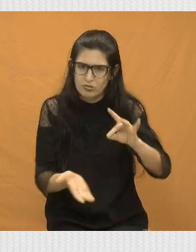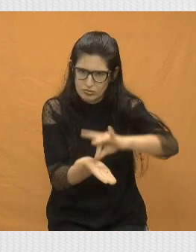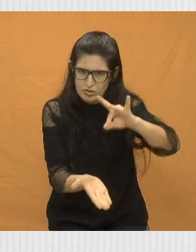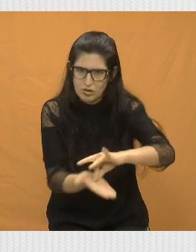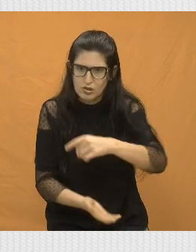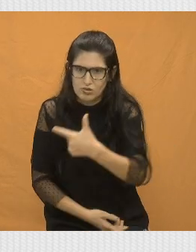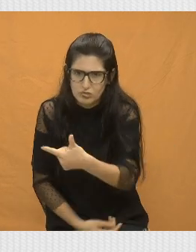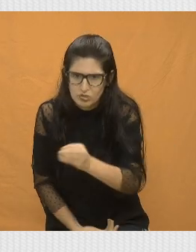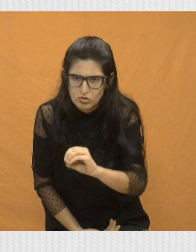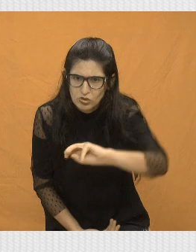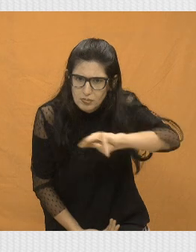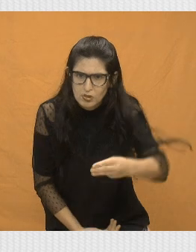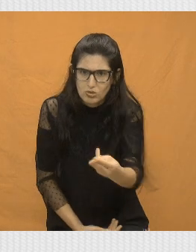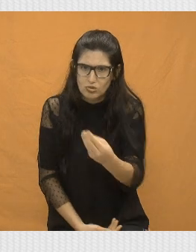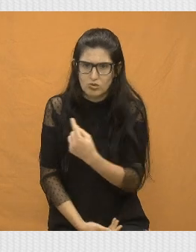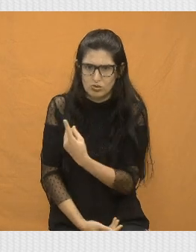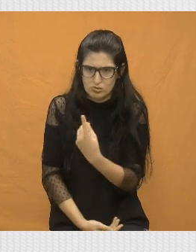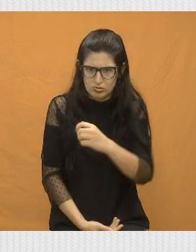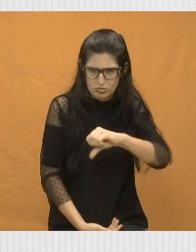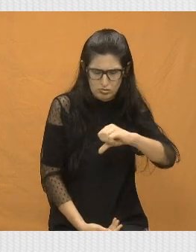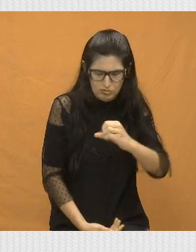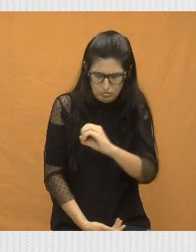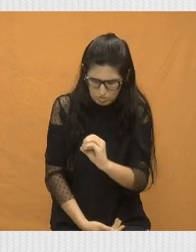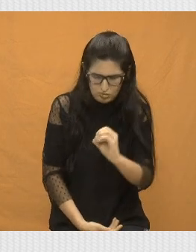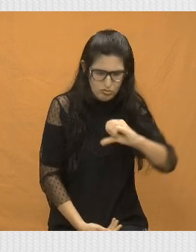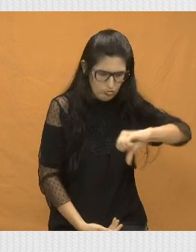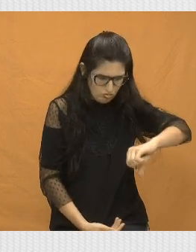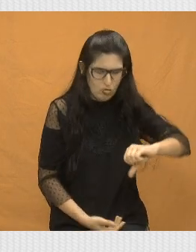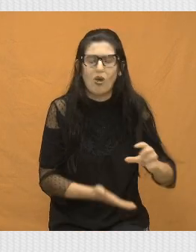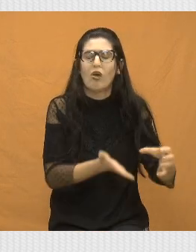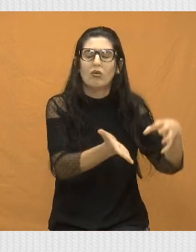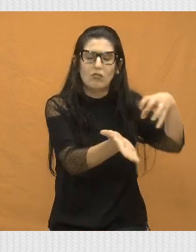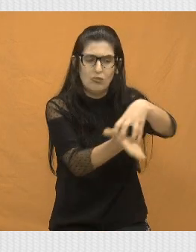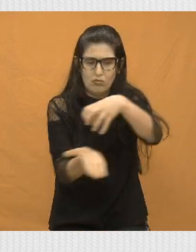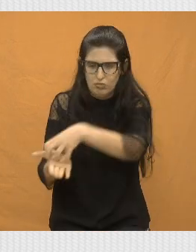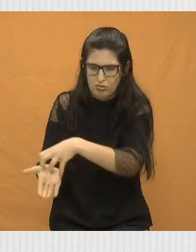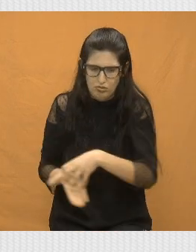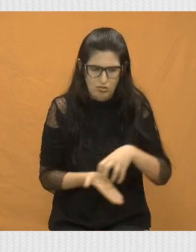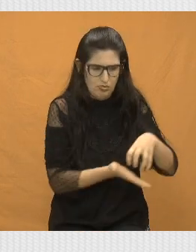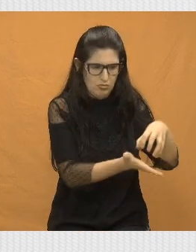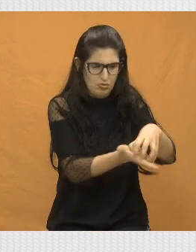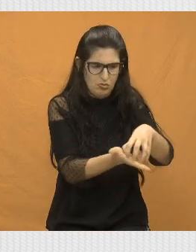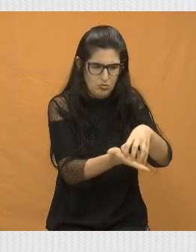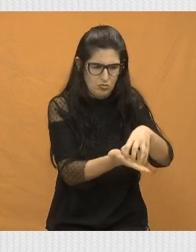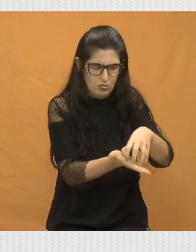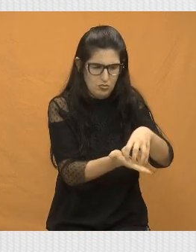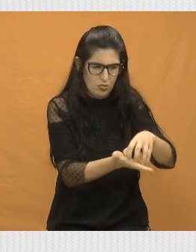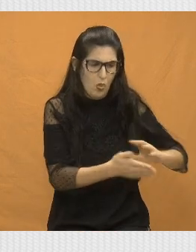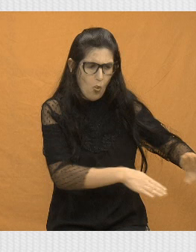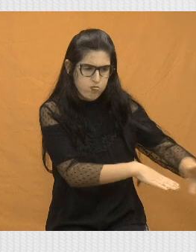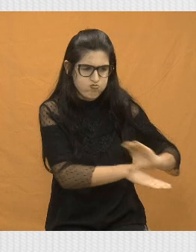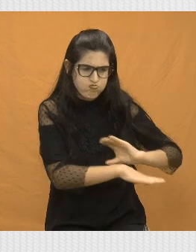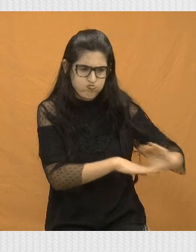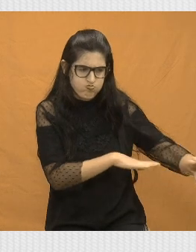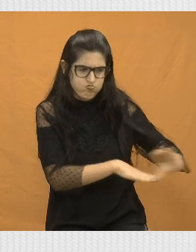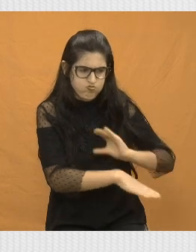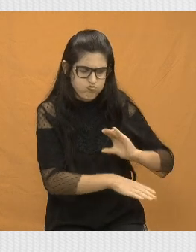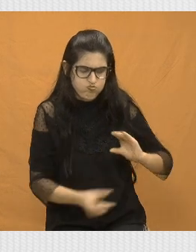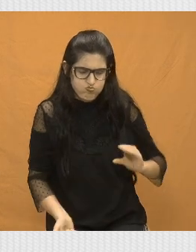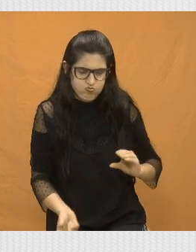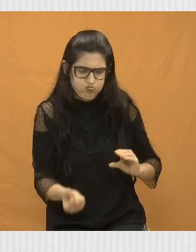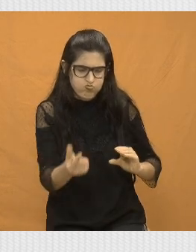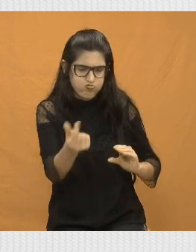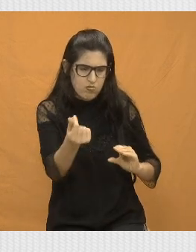aqui você enquadra as fundações e autarquias, né, que transferem para o